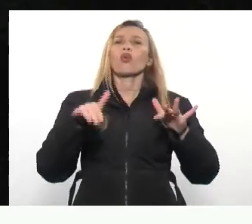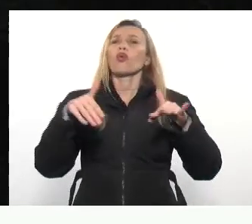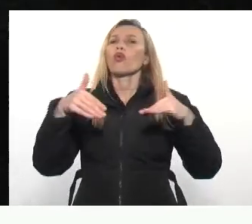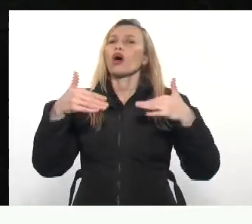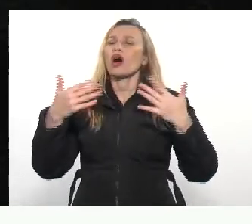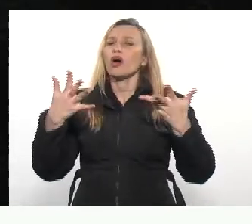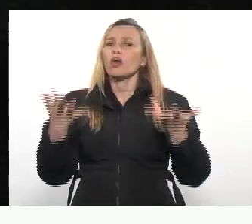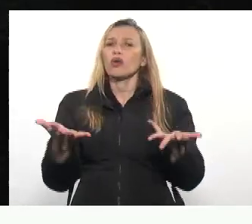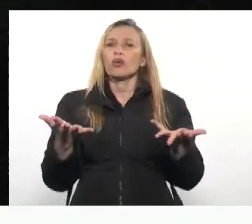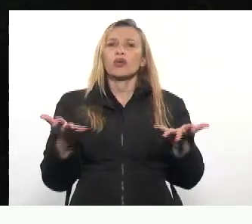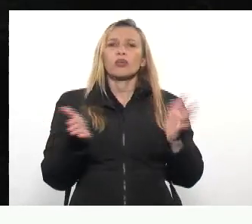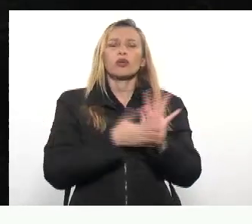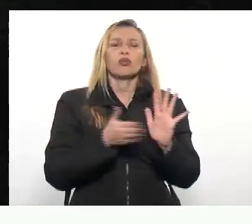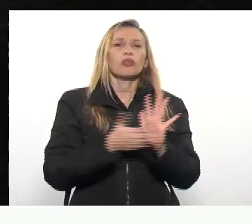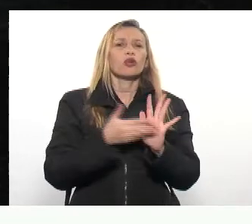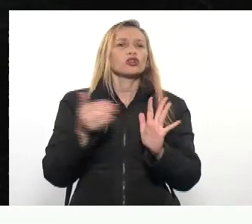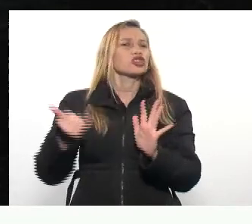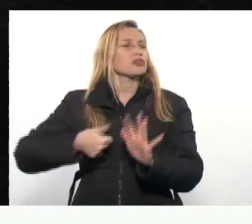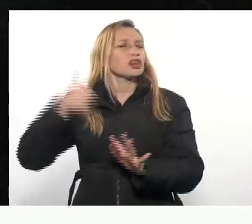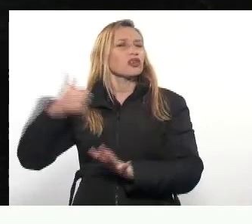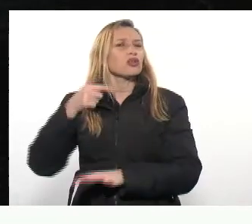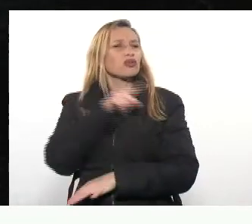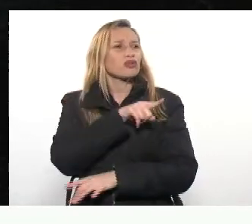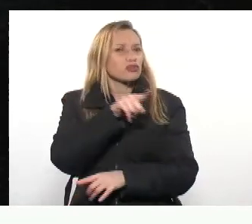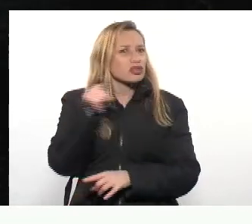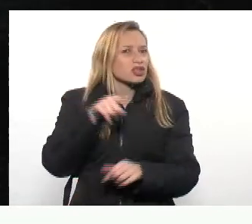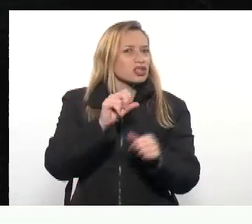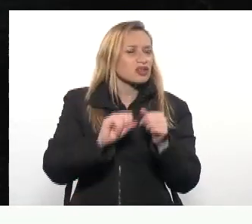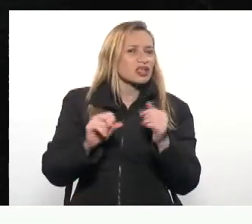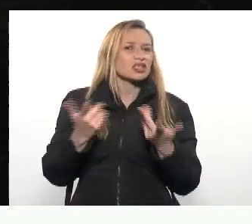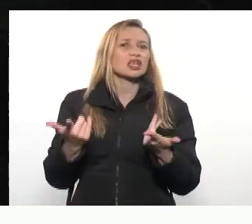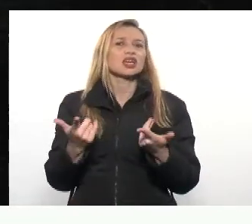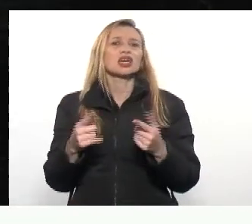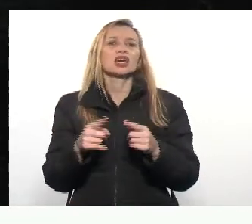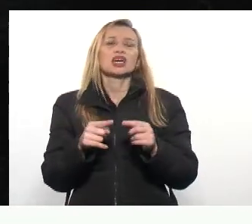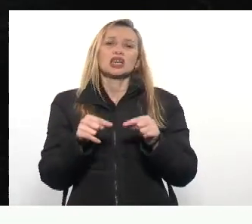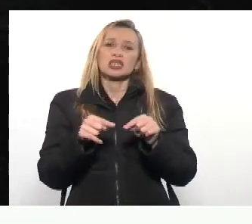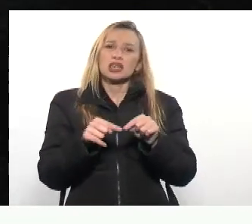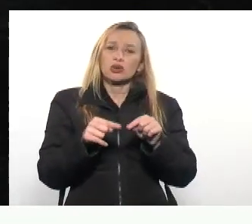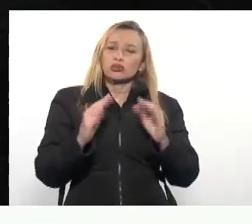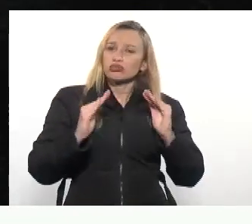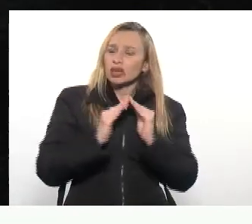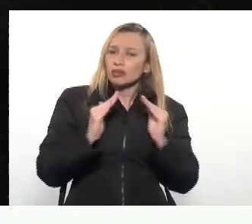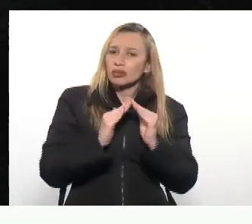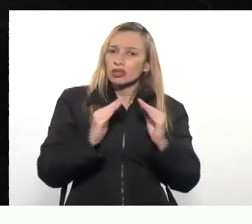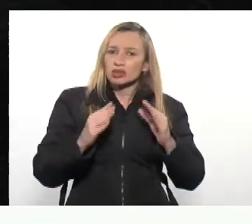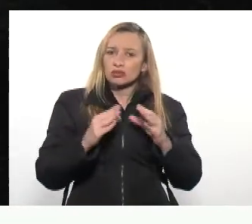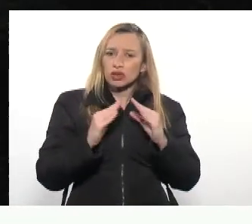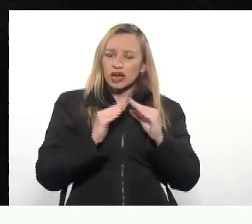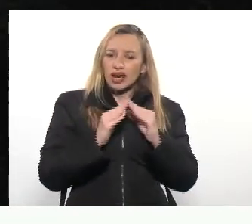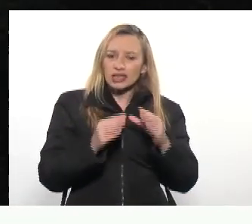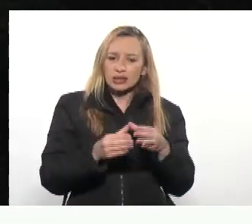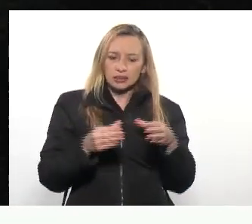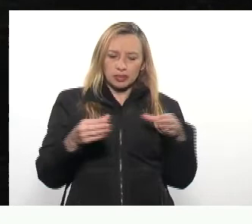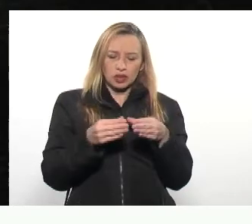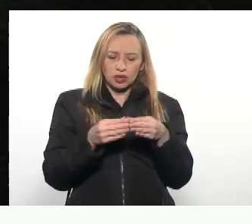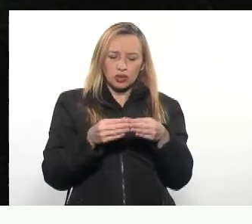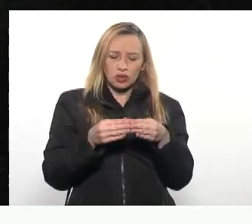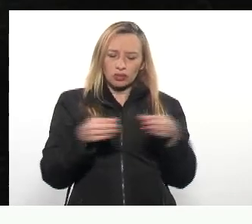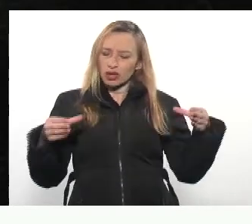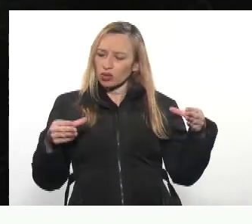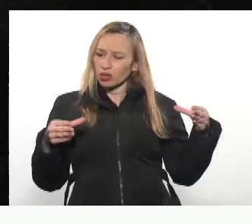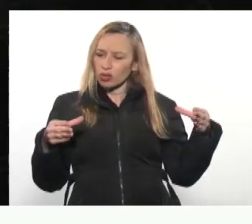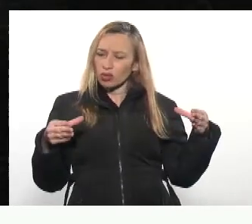que possivelmente vocês adotariam? Se metragem quadrada, se um modelo híbrido, como é que isso poderia funcionar de